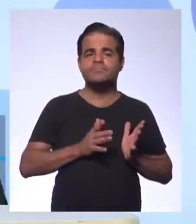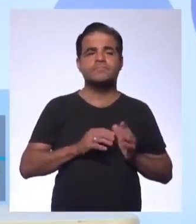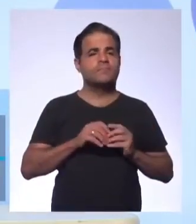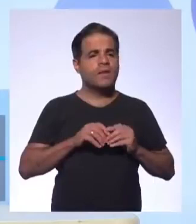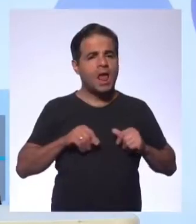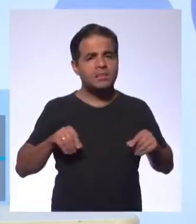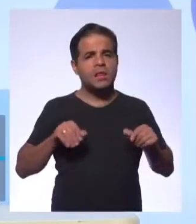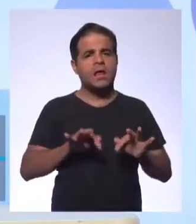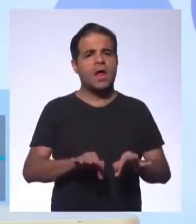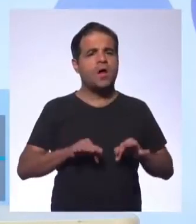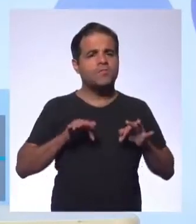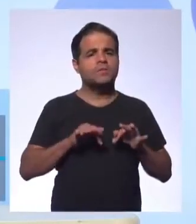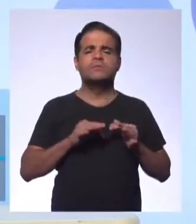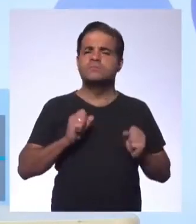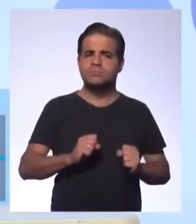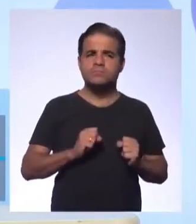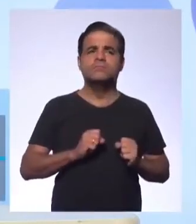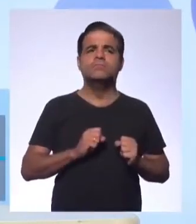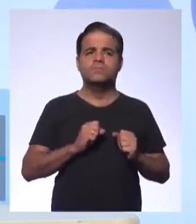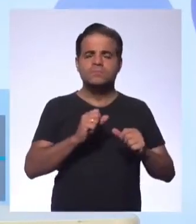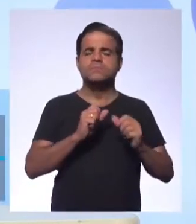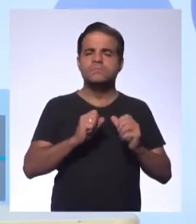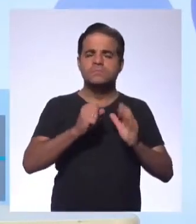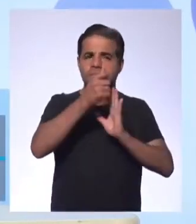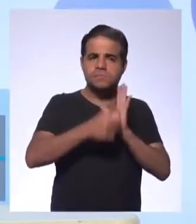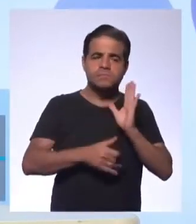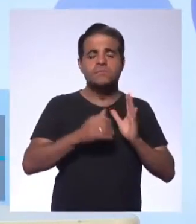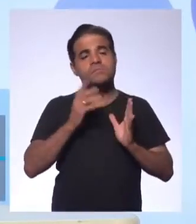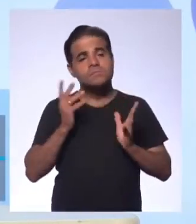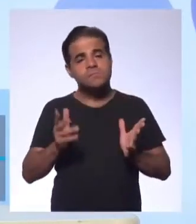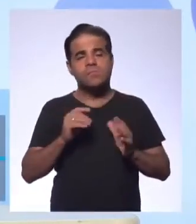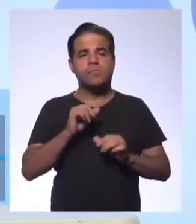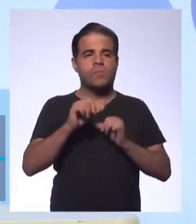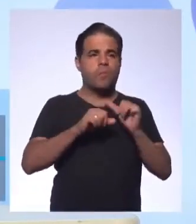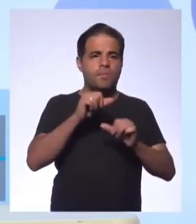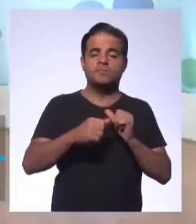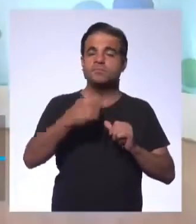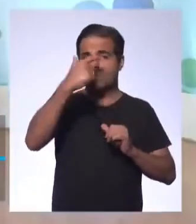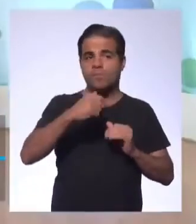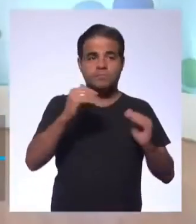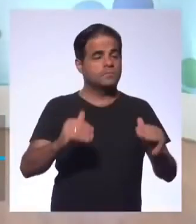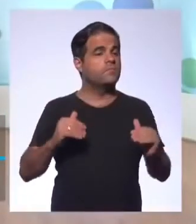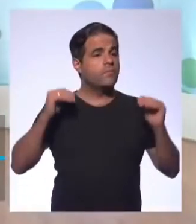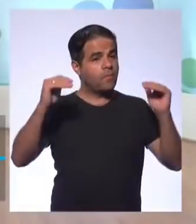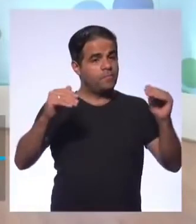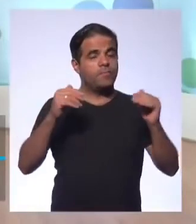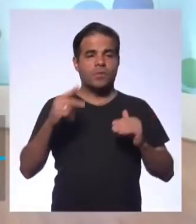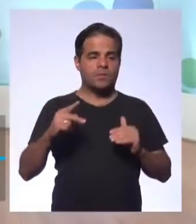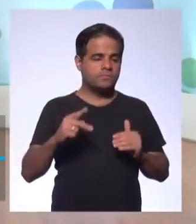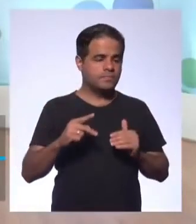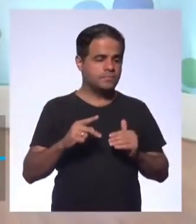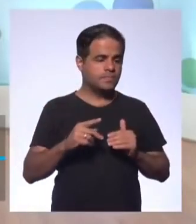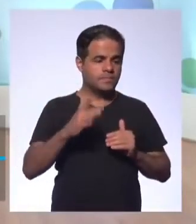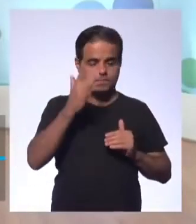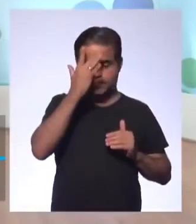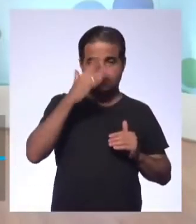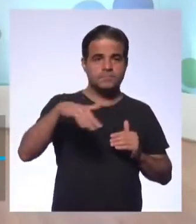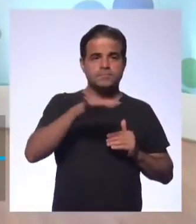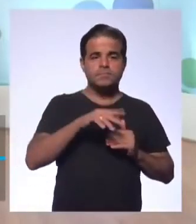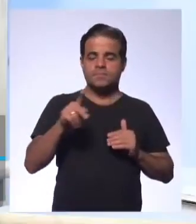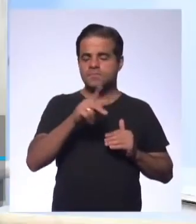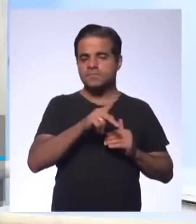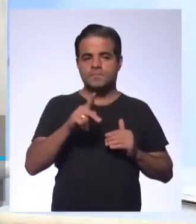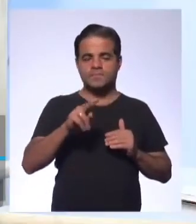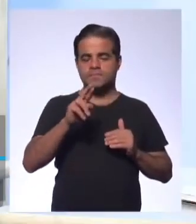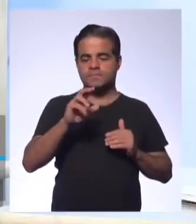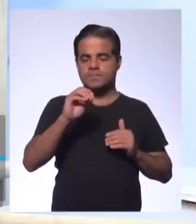terras que a pessoa tem, isso pode definir muito a posição. Muito bem. Então é isso mesmo. Ó, o pessoal está dizendo aqui, ó, pro